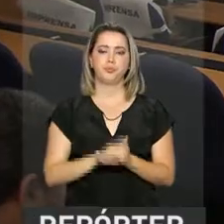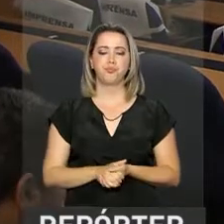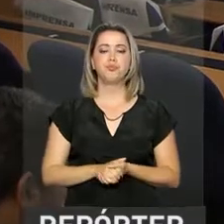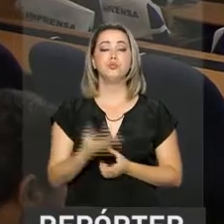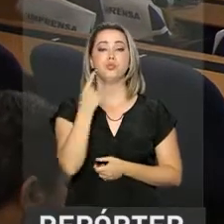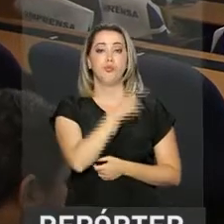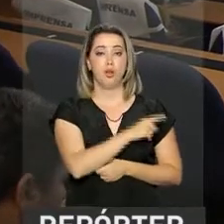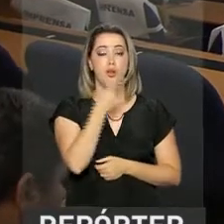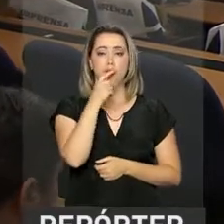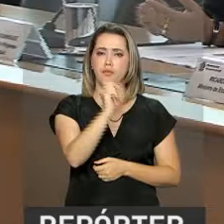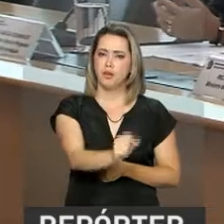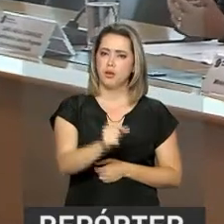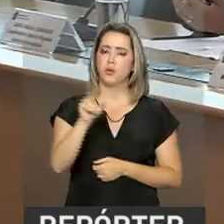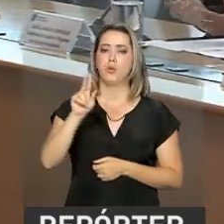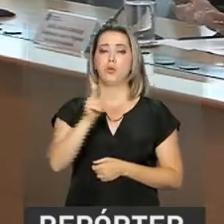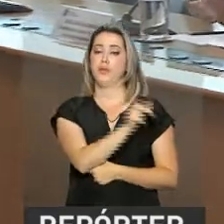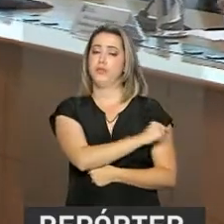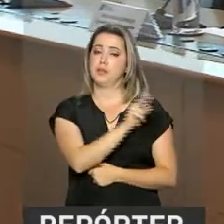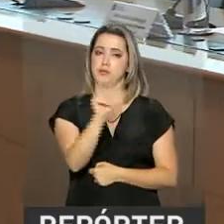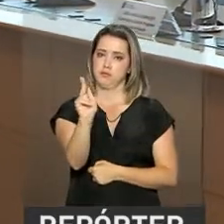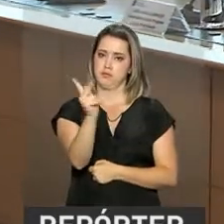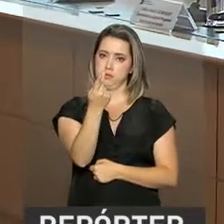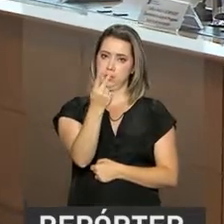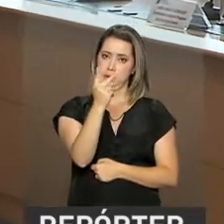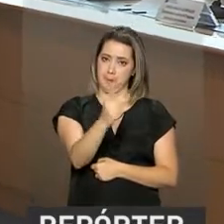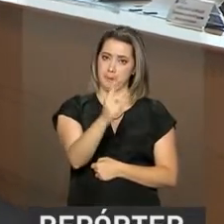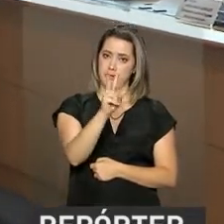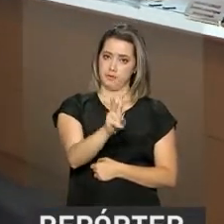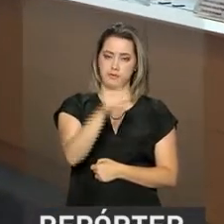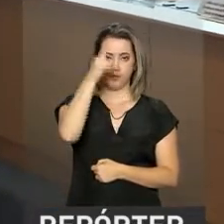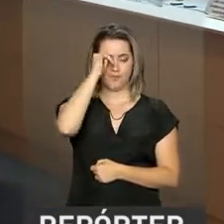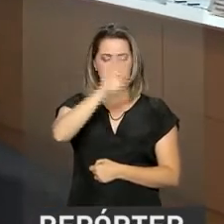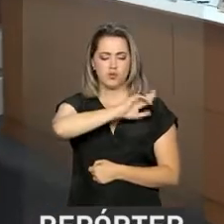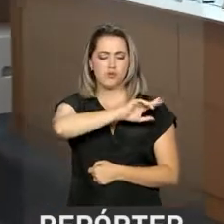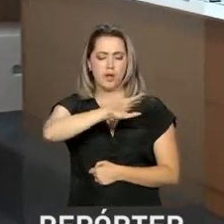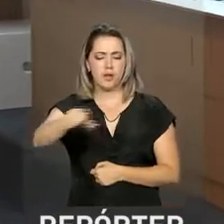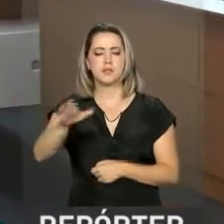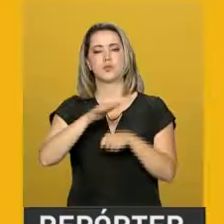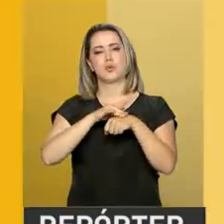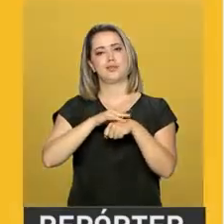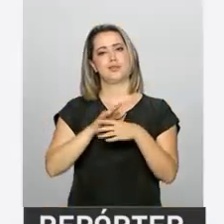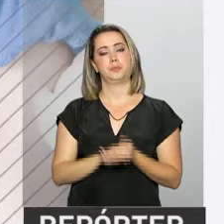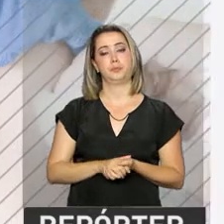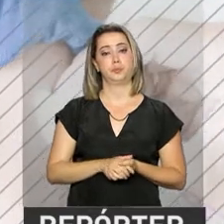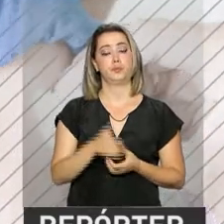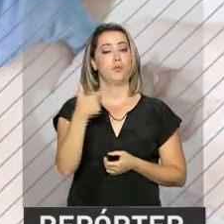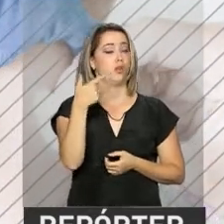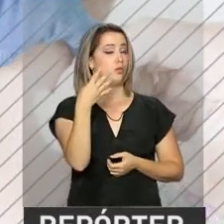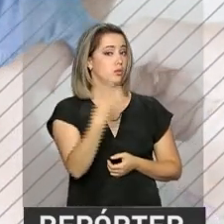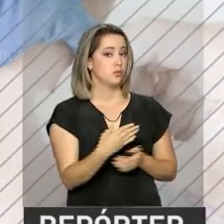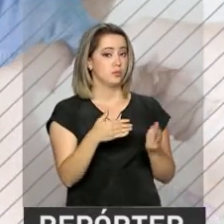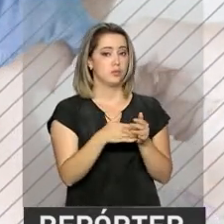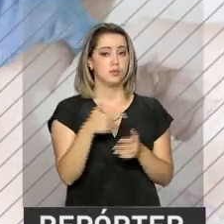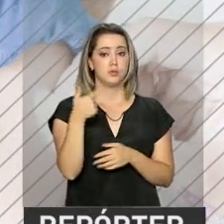o governo reforçou que a vacina contra o hpv é segura e previne contra muitas doenças graves de 2014 até